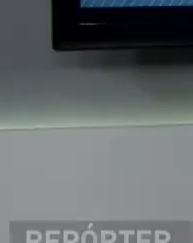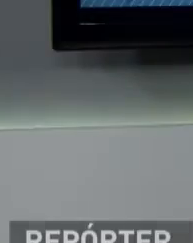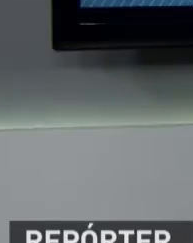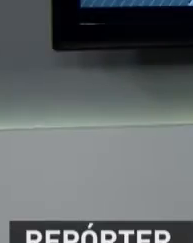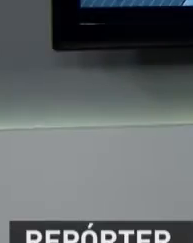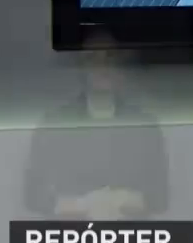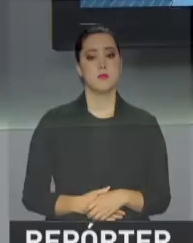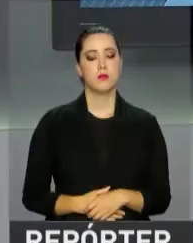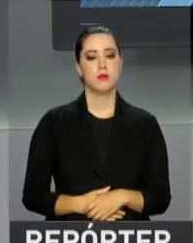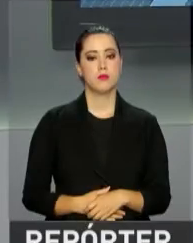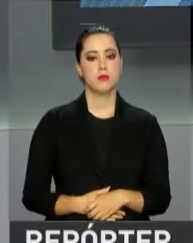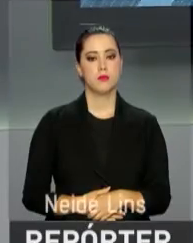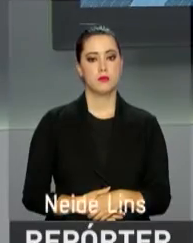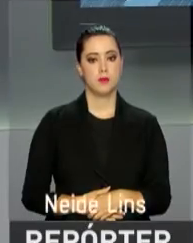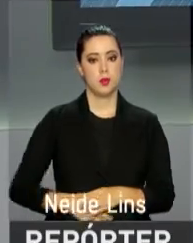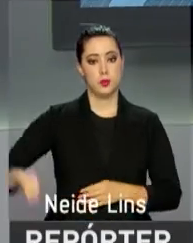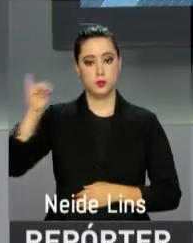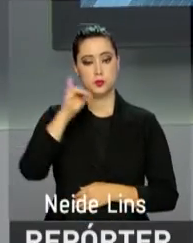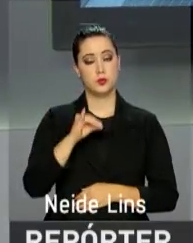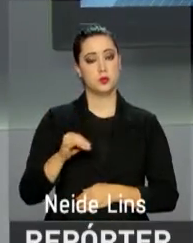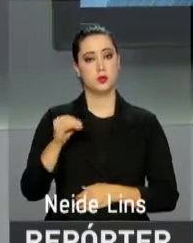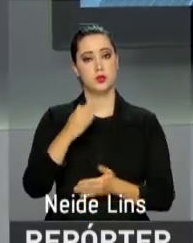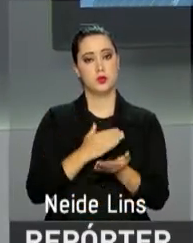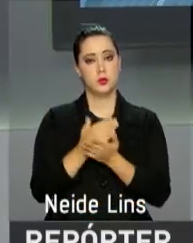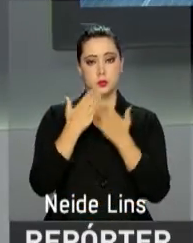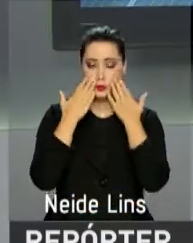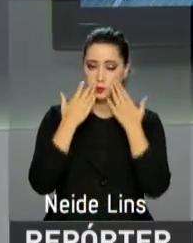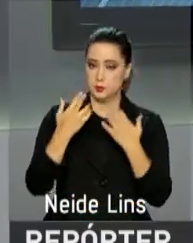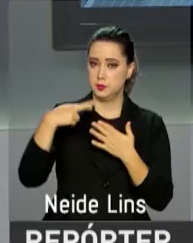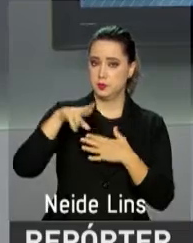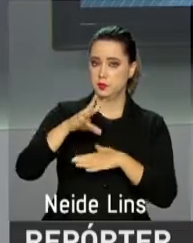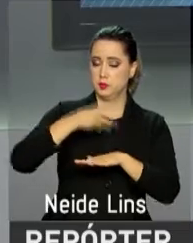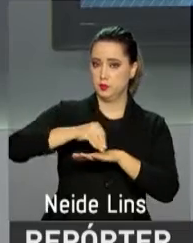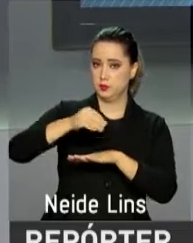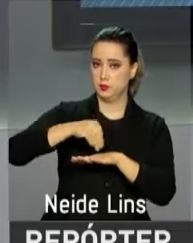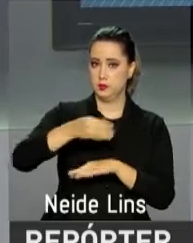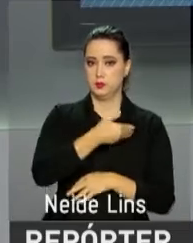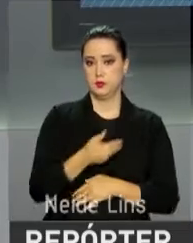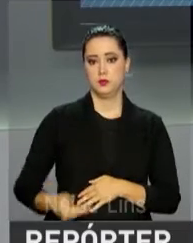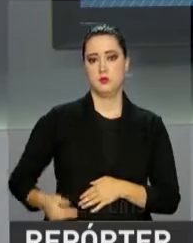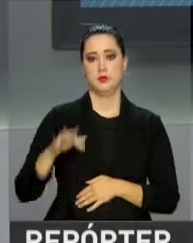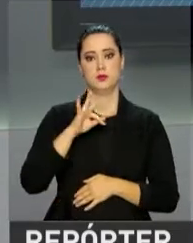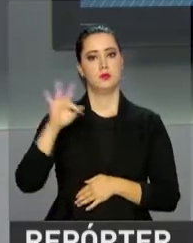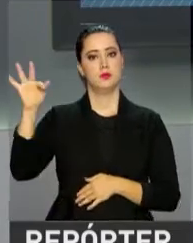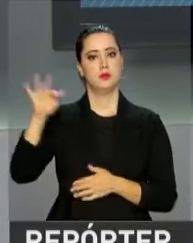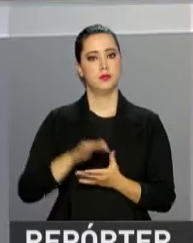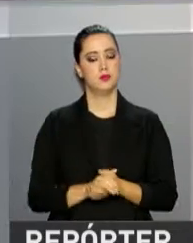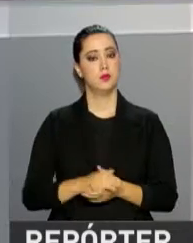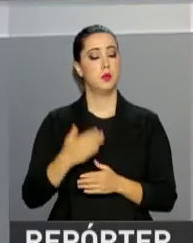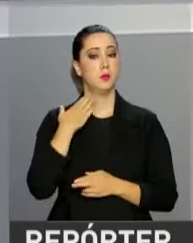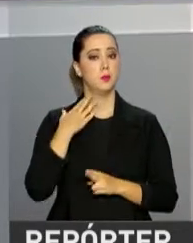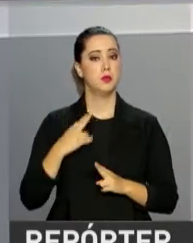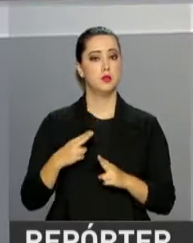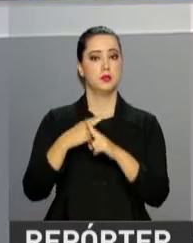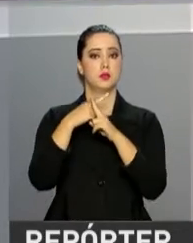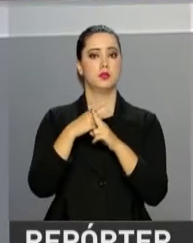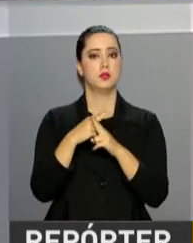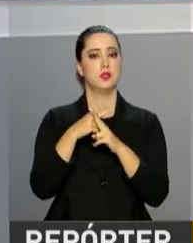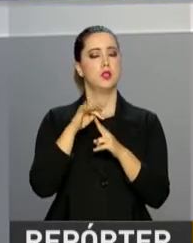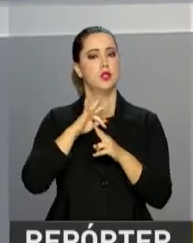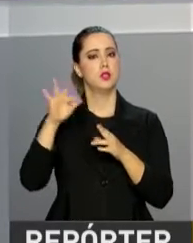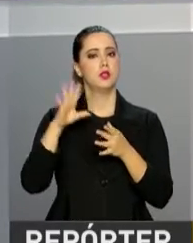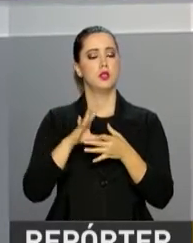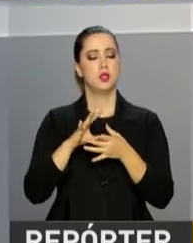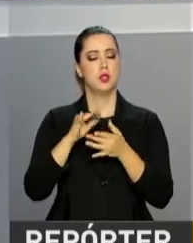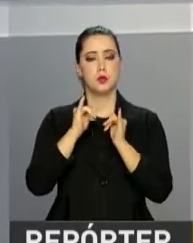olá começa agora mais uma edição do repórter nbr com as notícias do governo federal a caixa econômica federal anunciou a